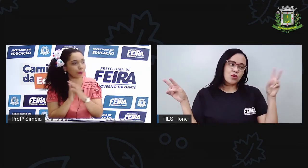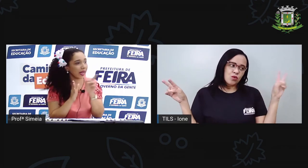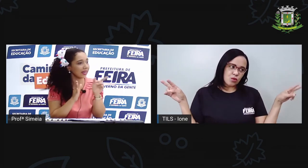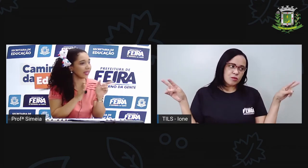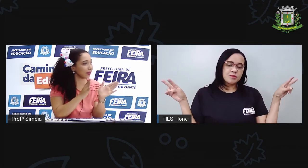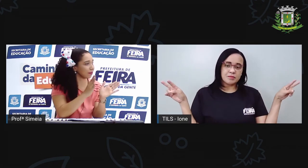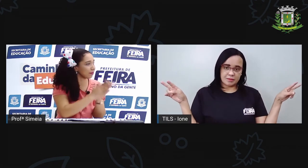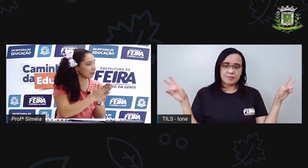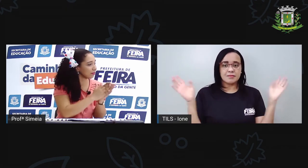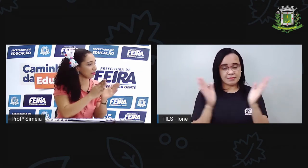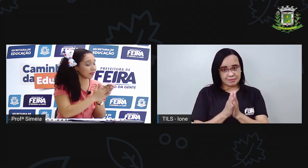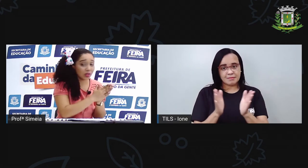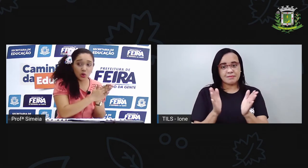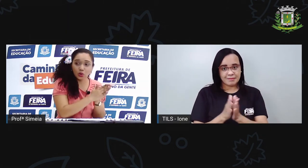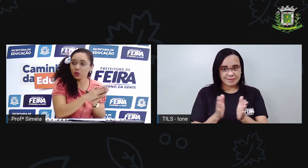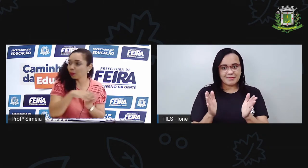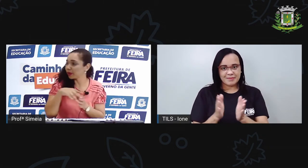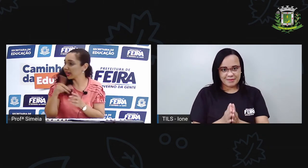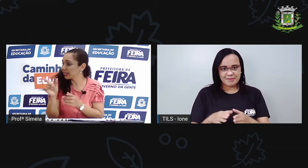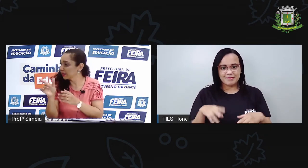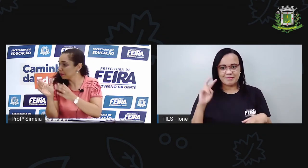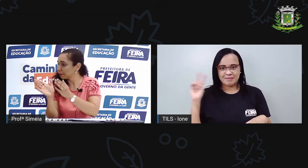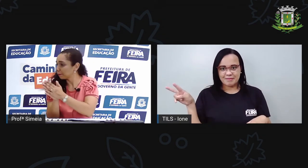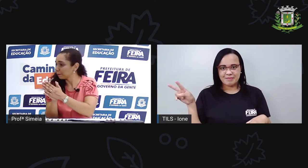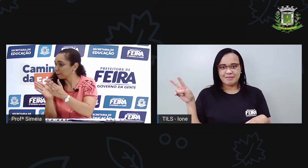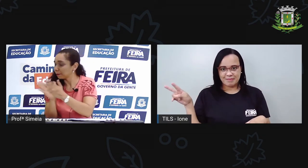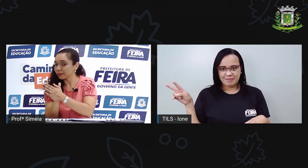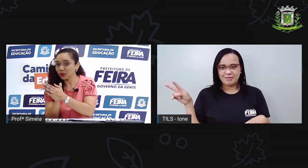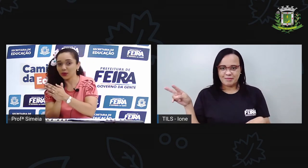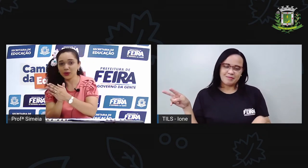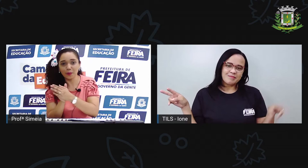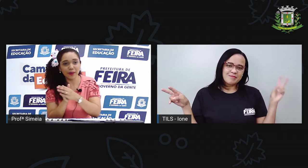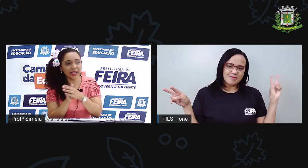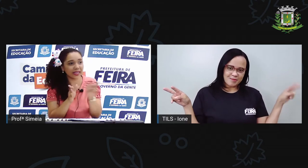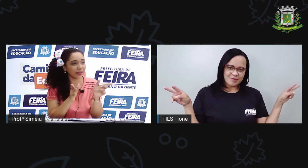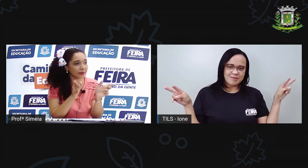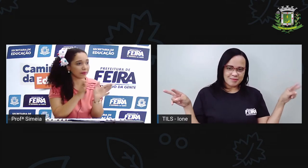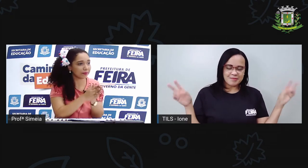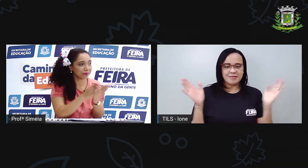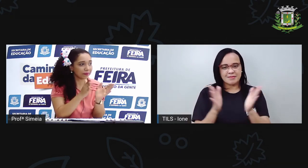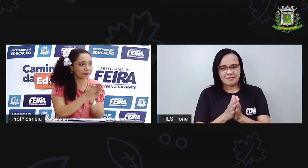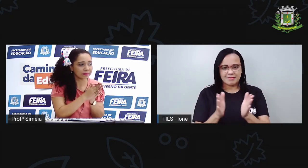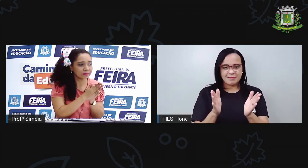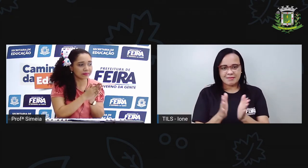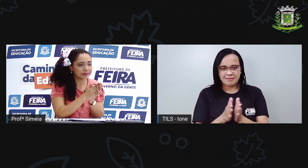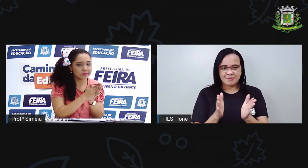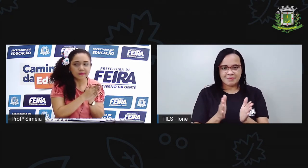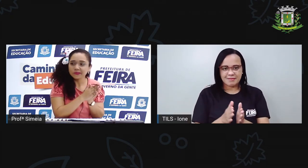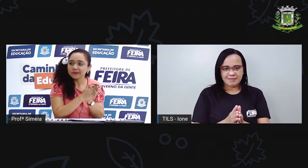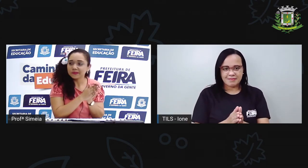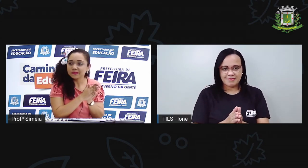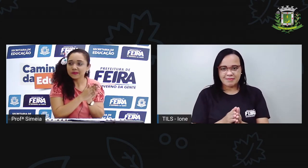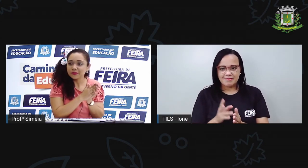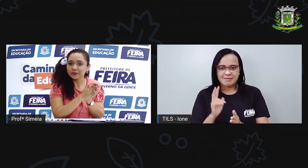olhou para lhe olhou para lhe olhou para aqui